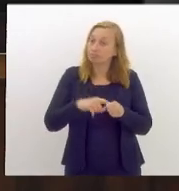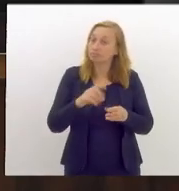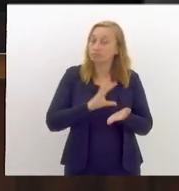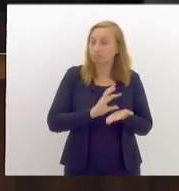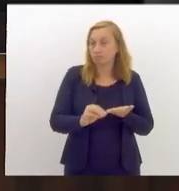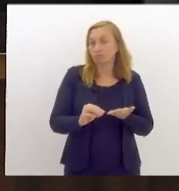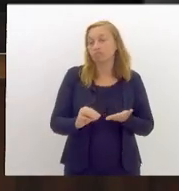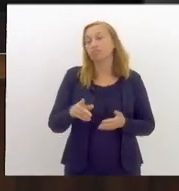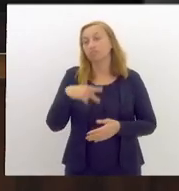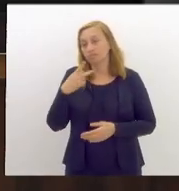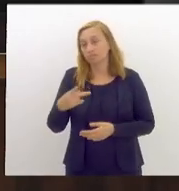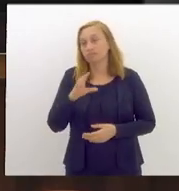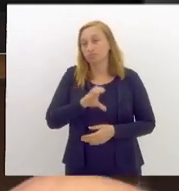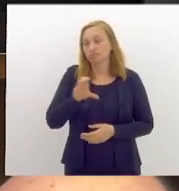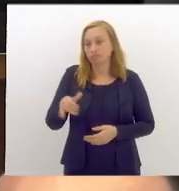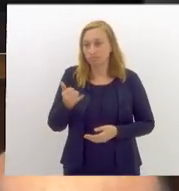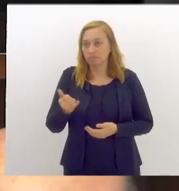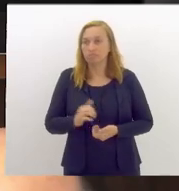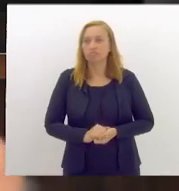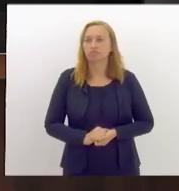a CJ vai aparecer